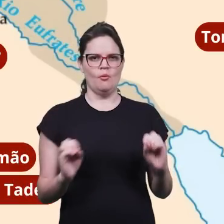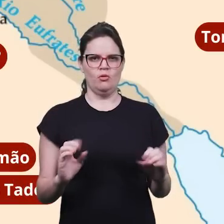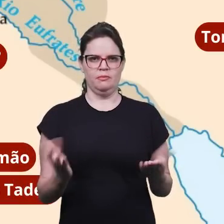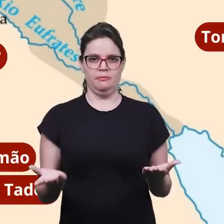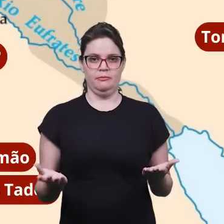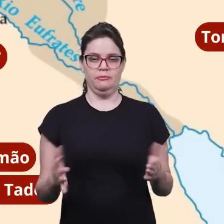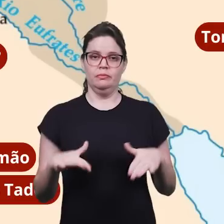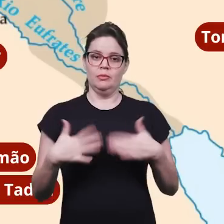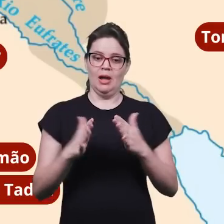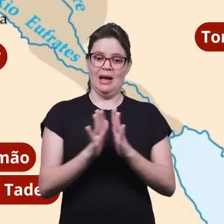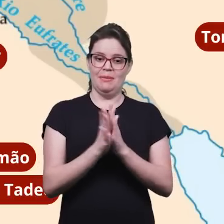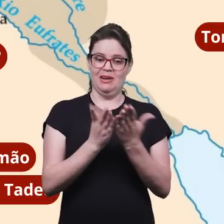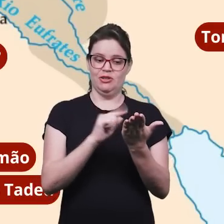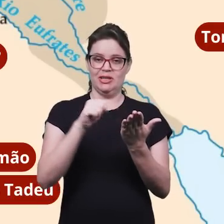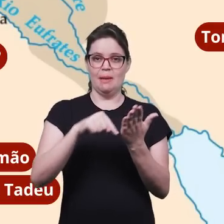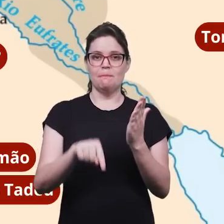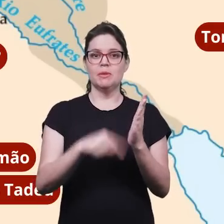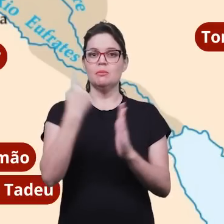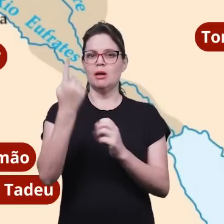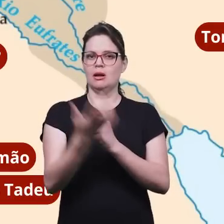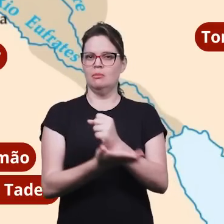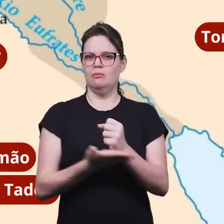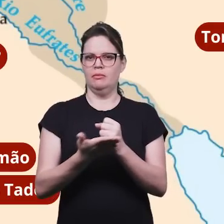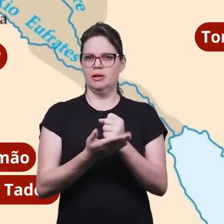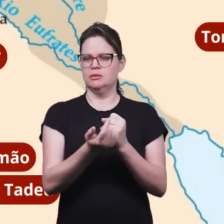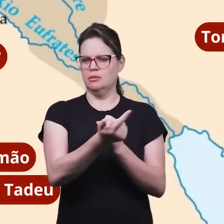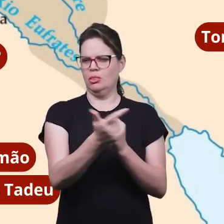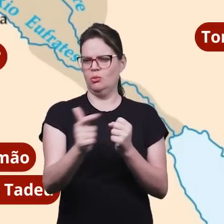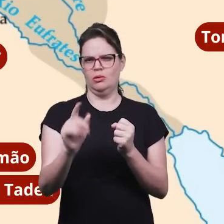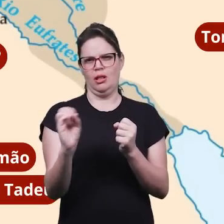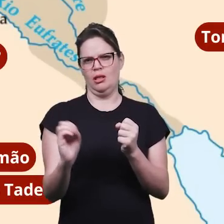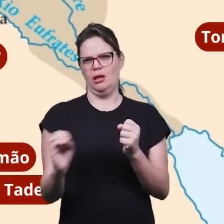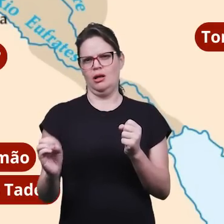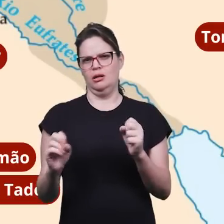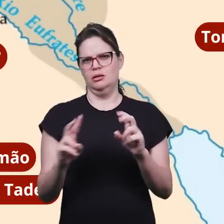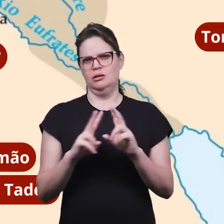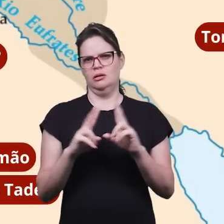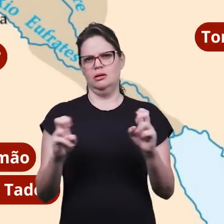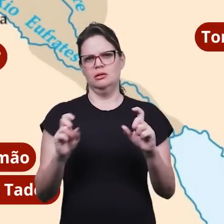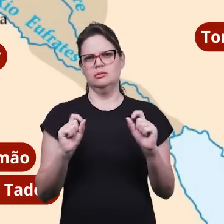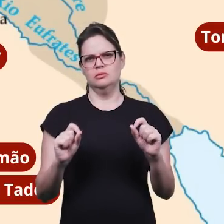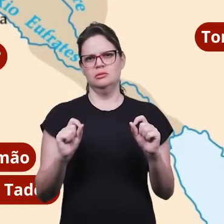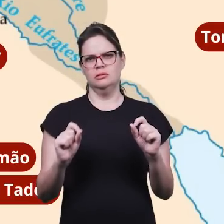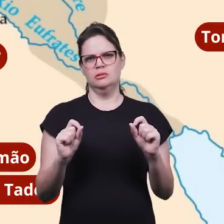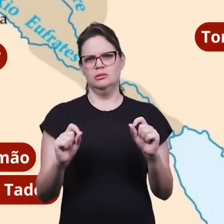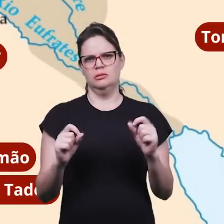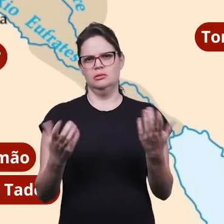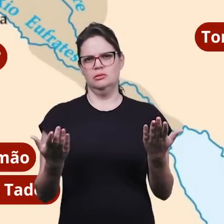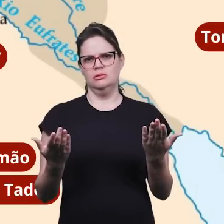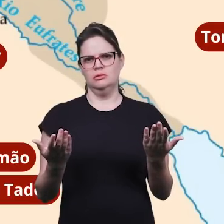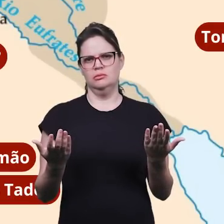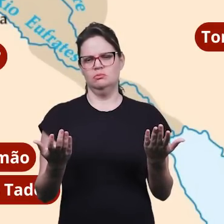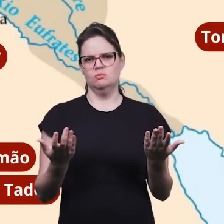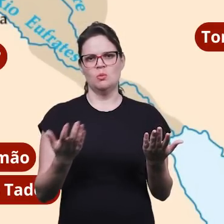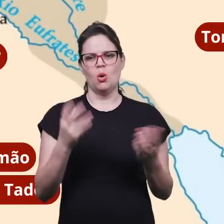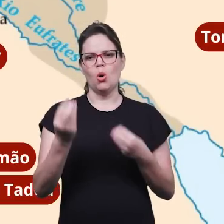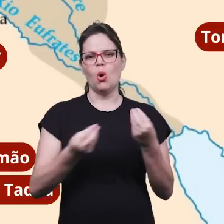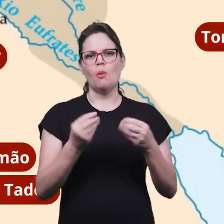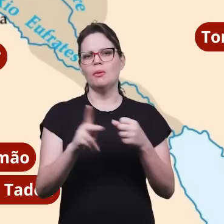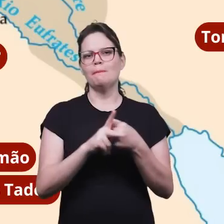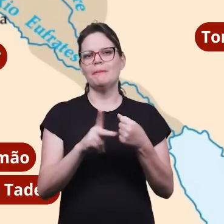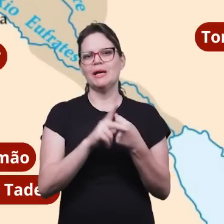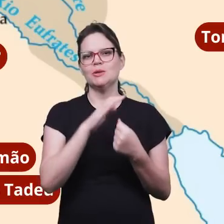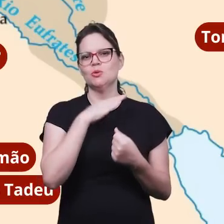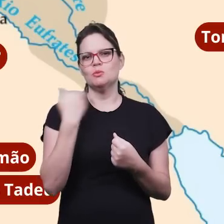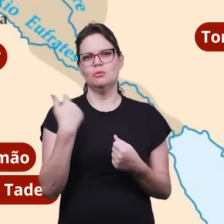Então a Bíblia, que é uma fonte primária, ele não tem uma citação de Pedro em Roma. Isso aqui é